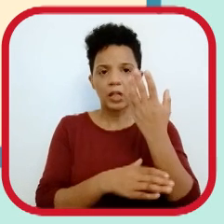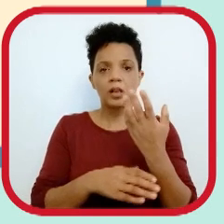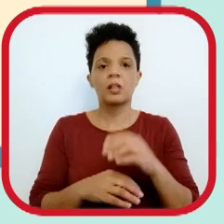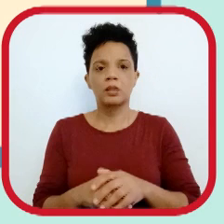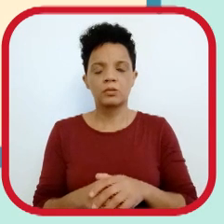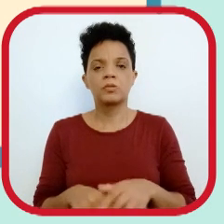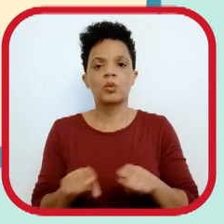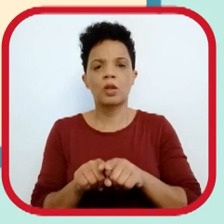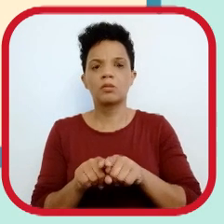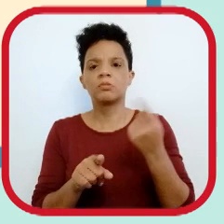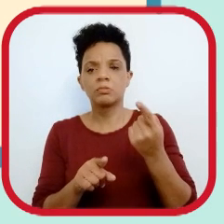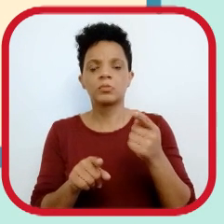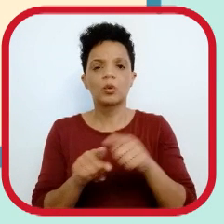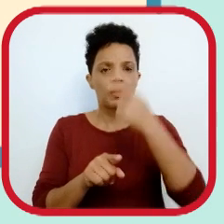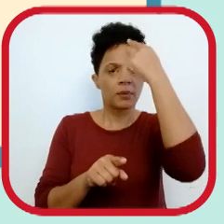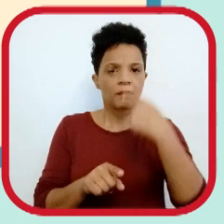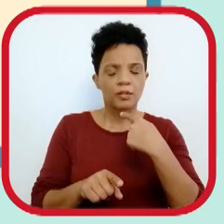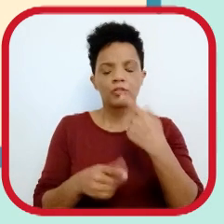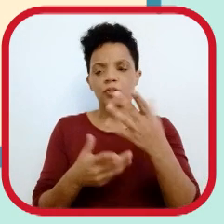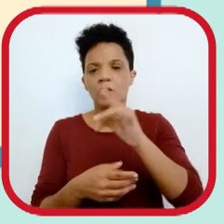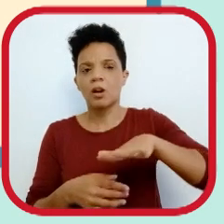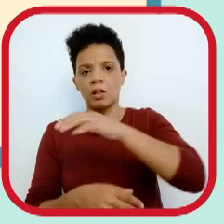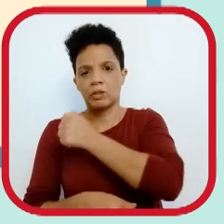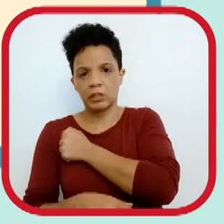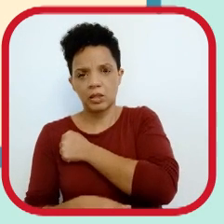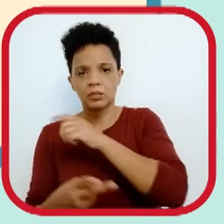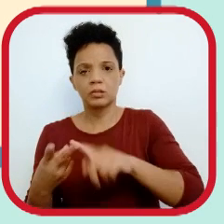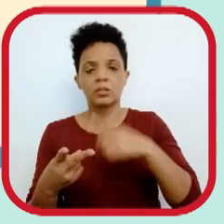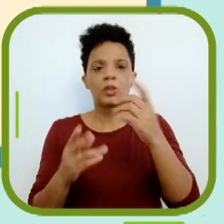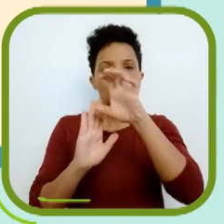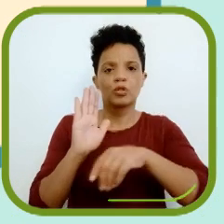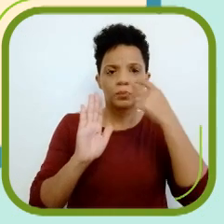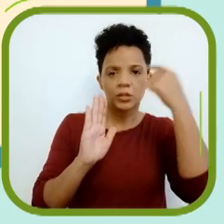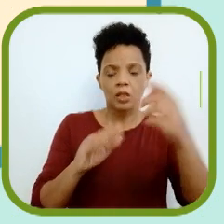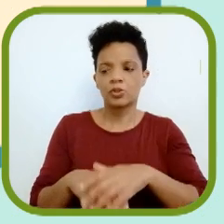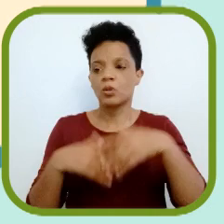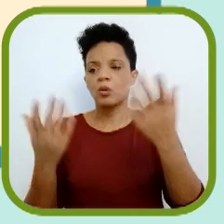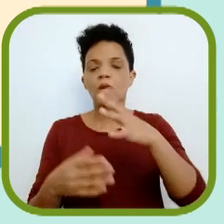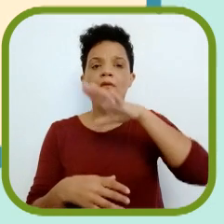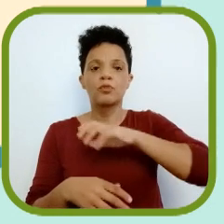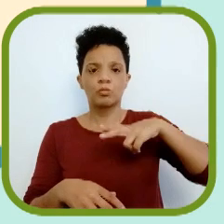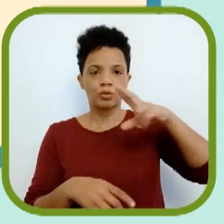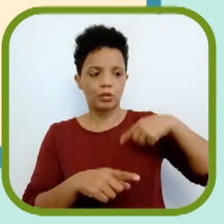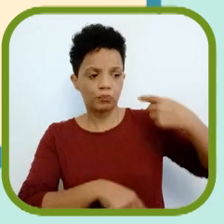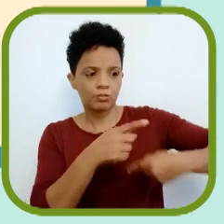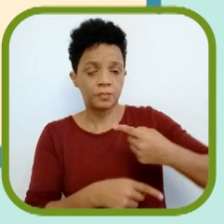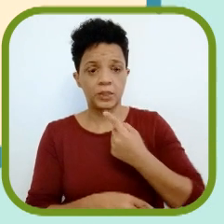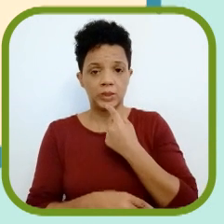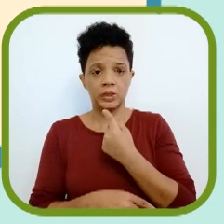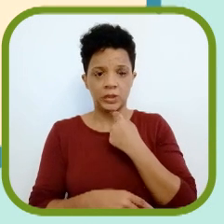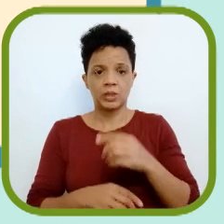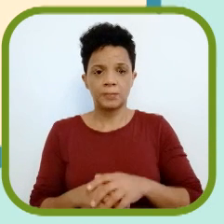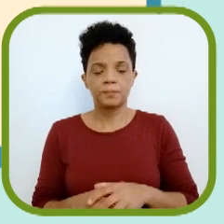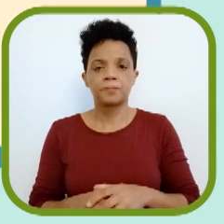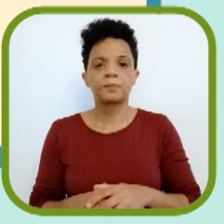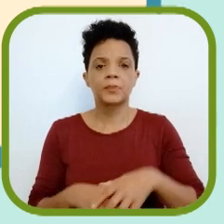objetivo passa por criar vagas para candidatos com certos perfis, seja local de residência, condições especiais ou lusodescendentes.